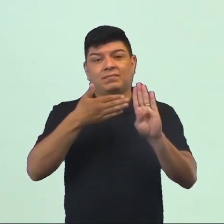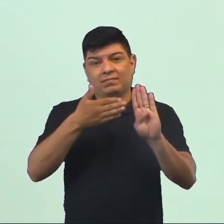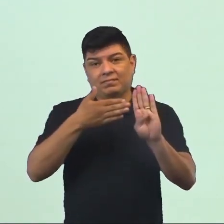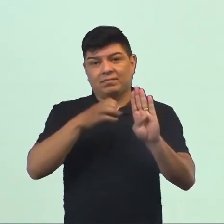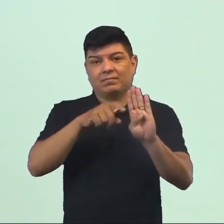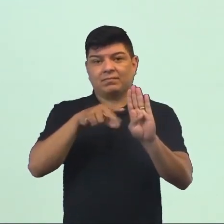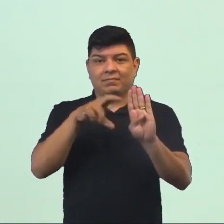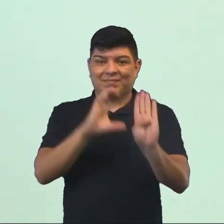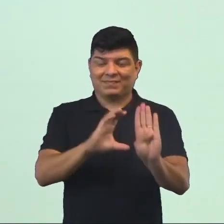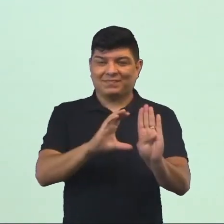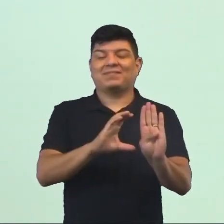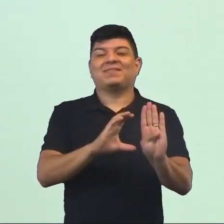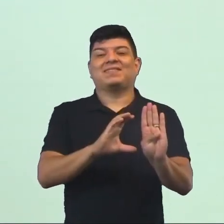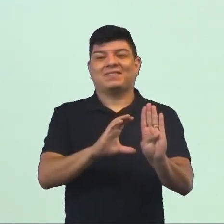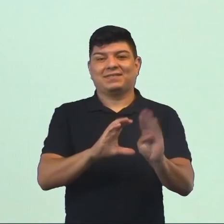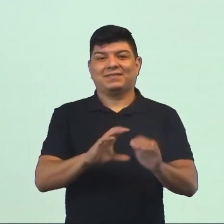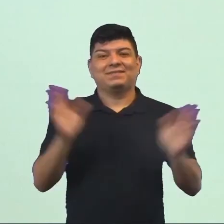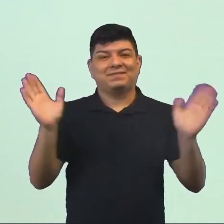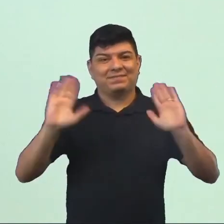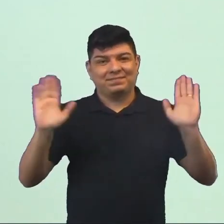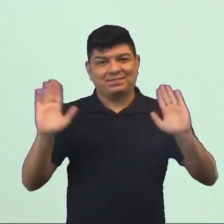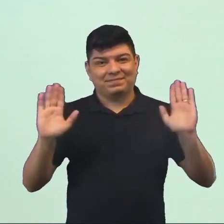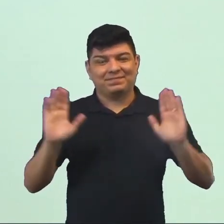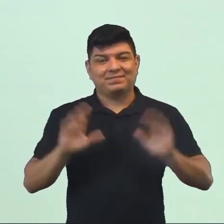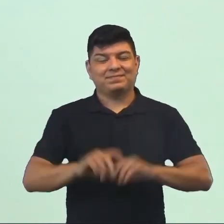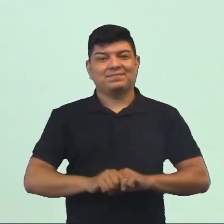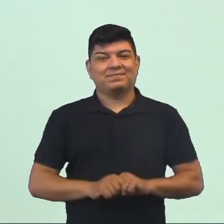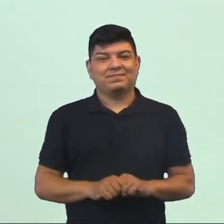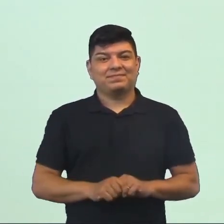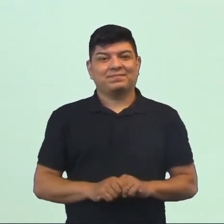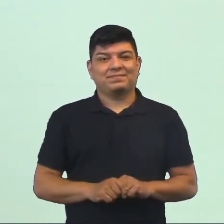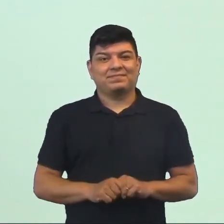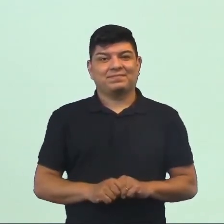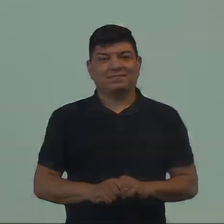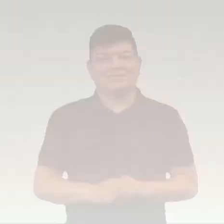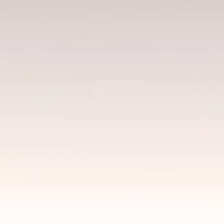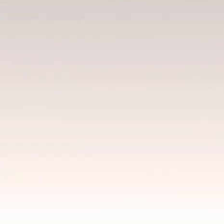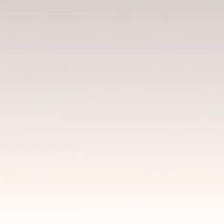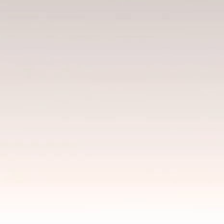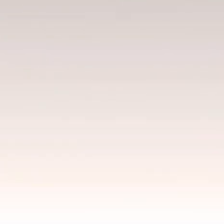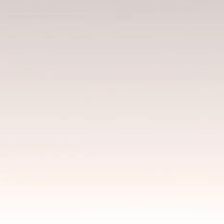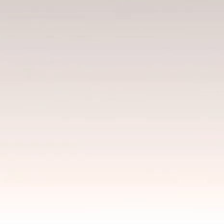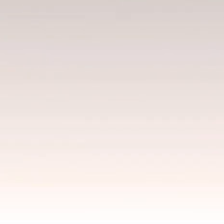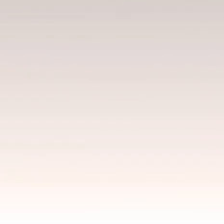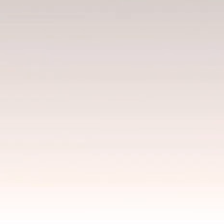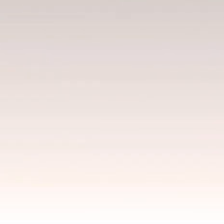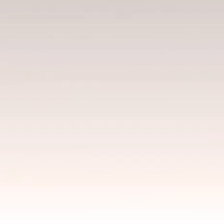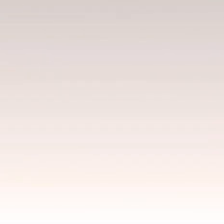conteúdos, acesse a plataforma Eduque. Até a próxima aula.